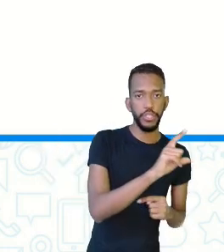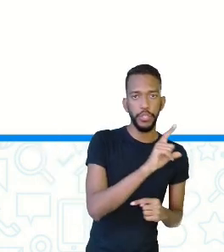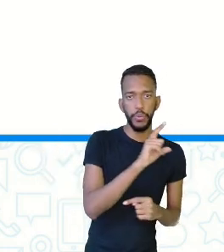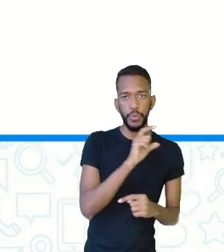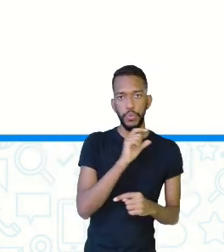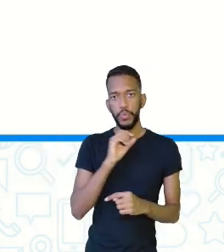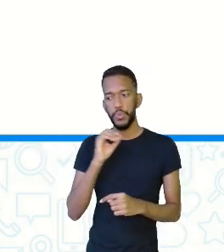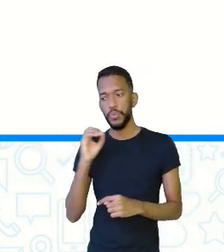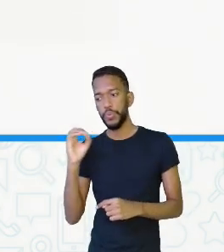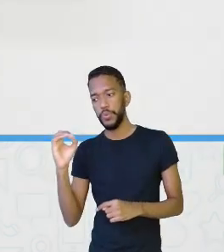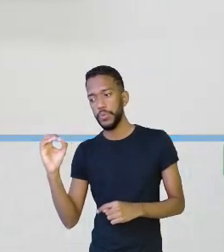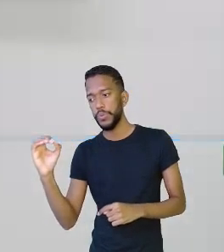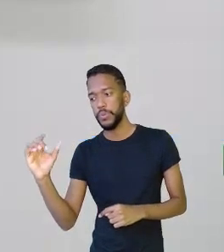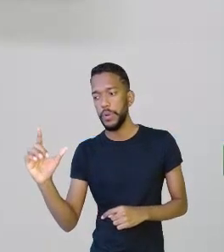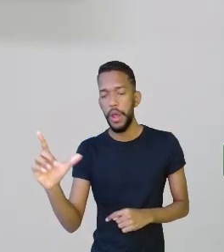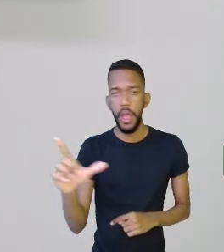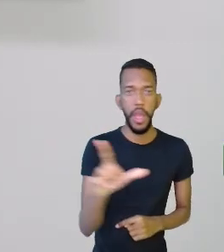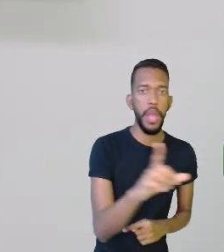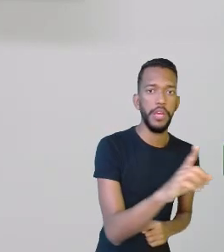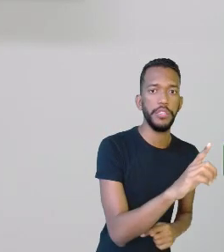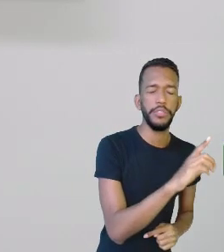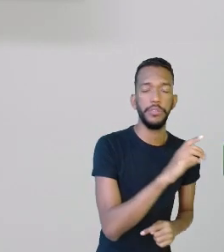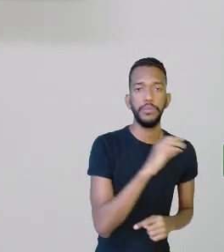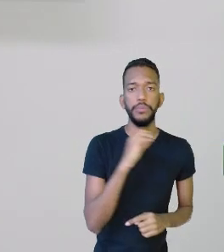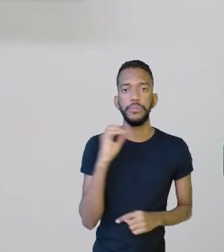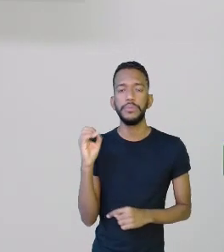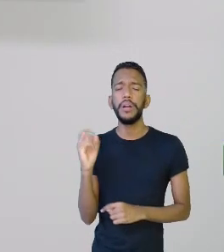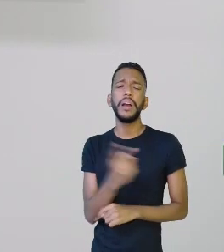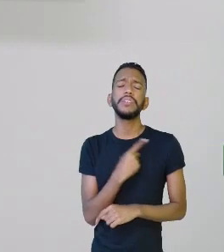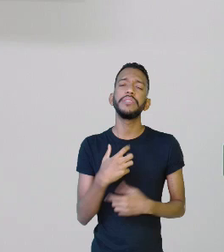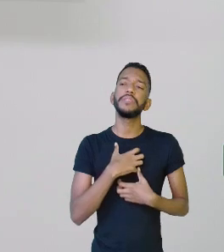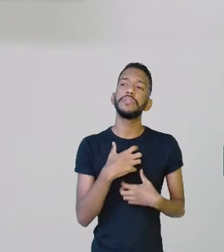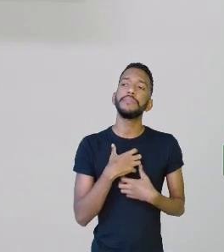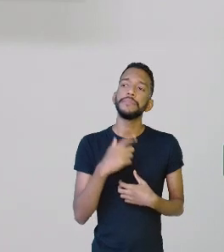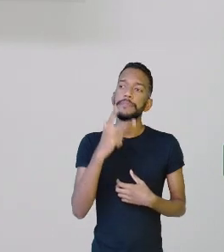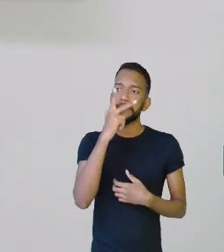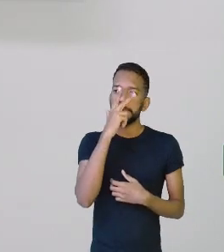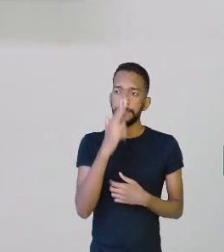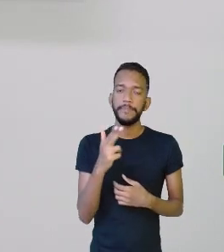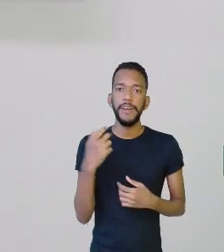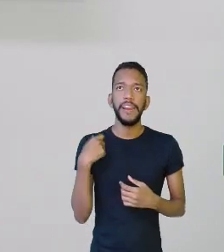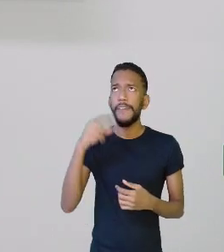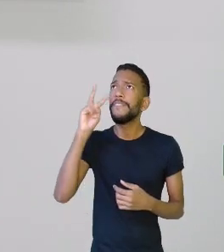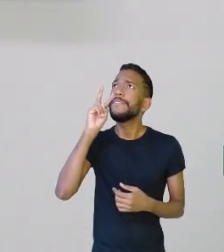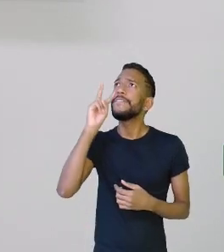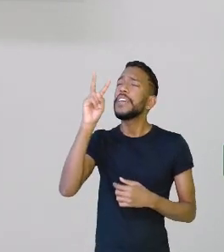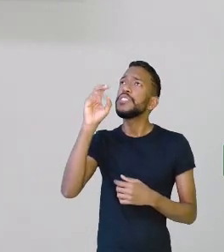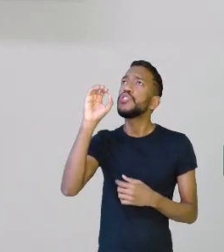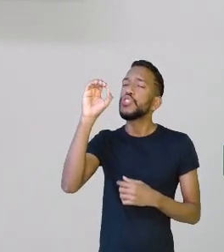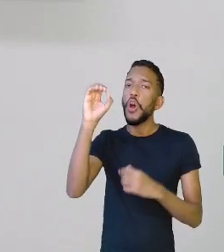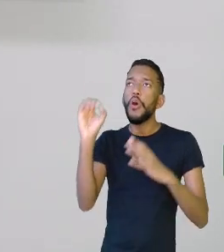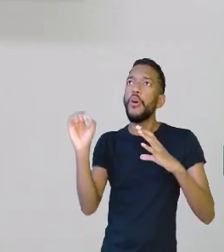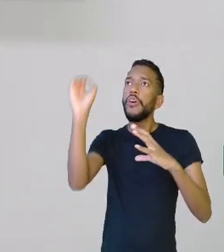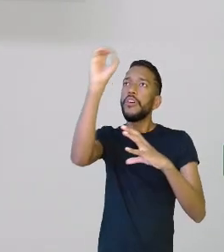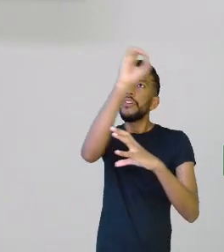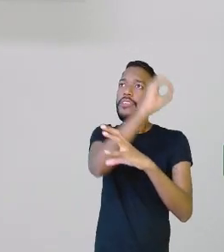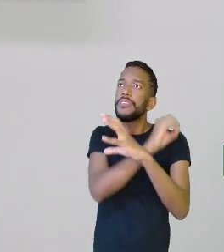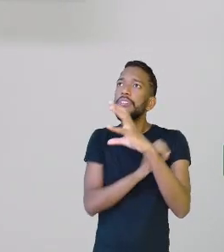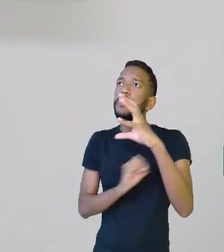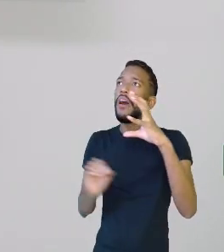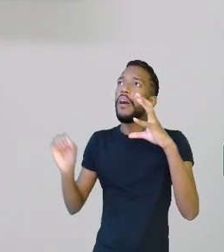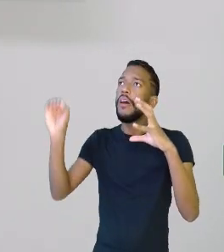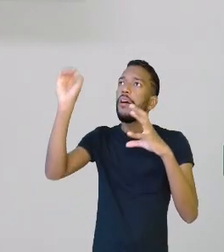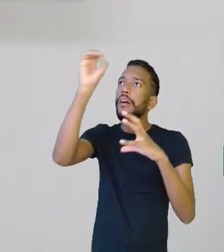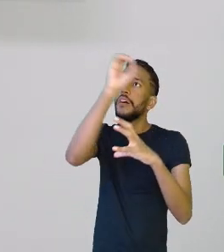isso causa para nós, os habitantes? A gente tem a impressão que é o Sol que está fazendo esse movimento, e sempre de